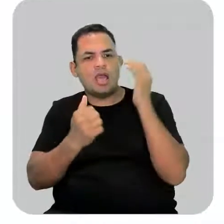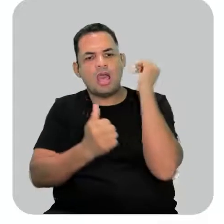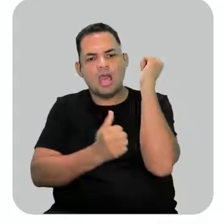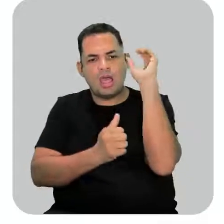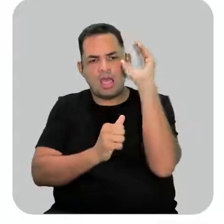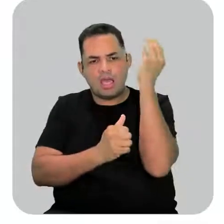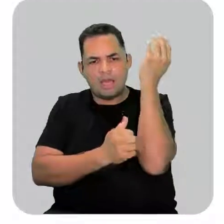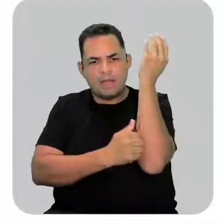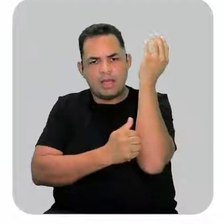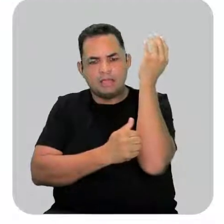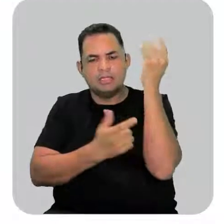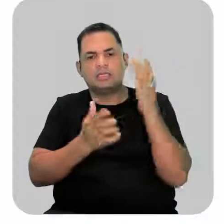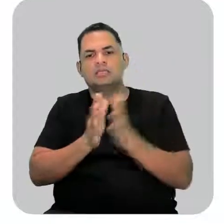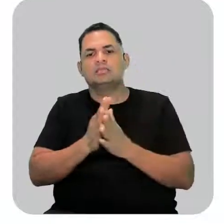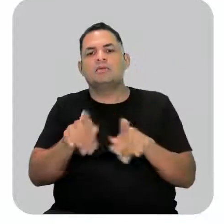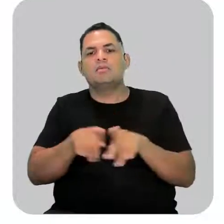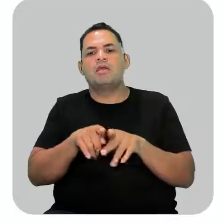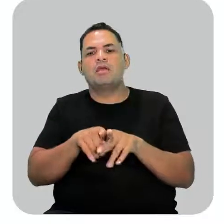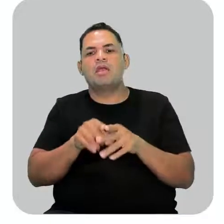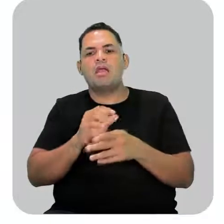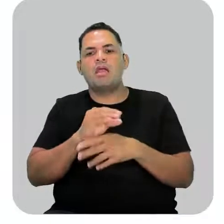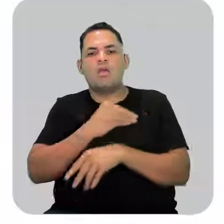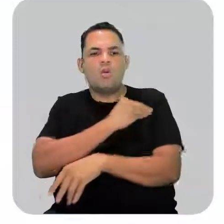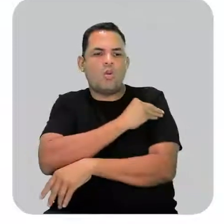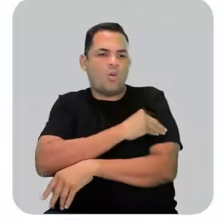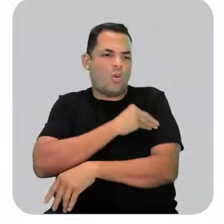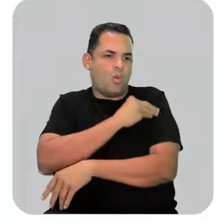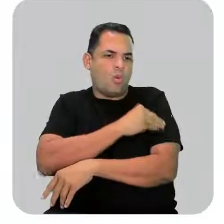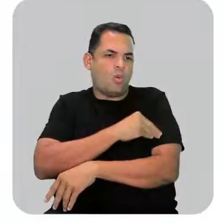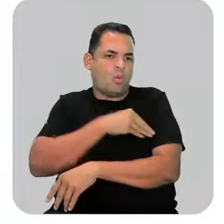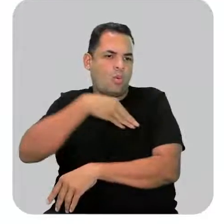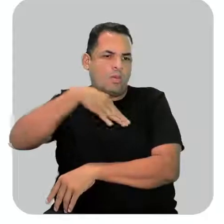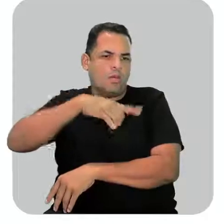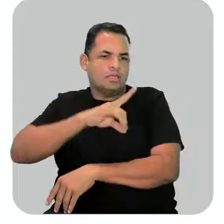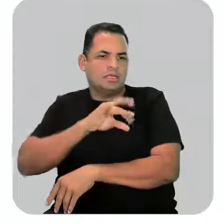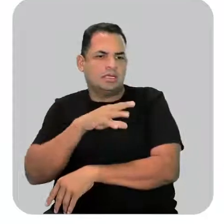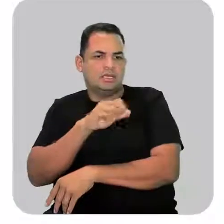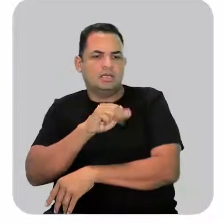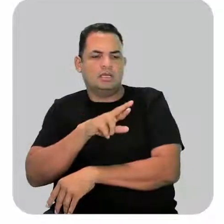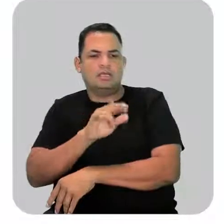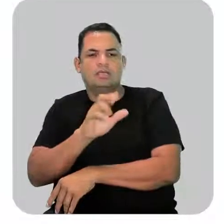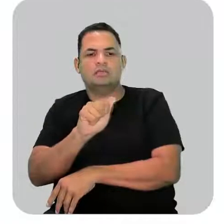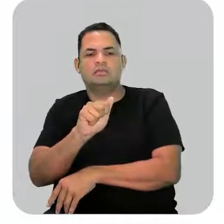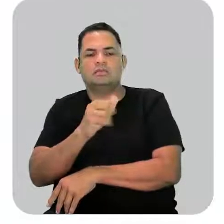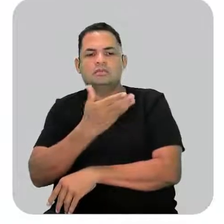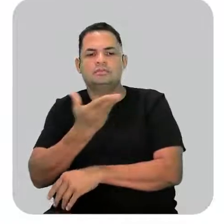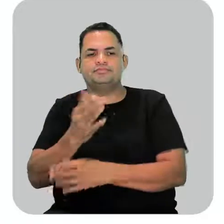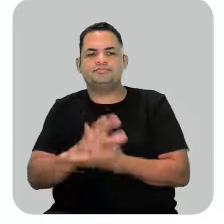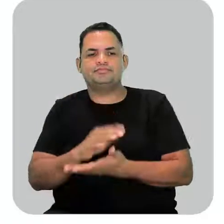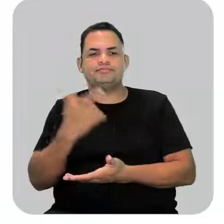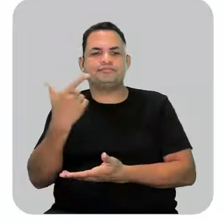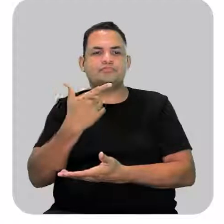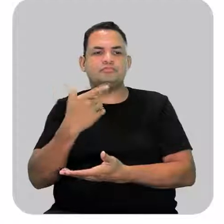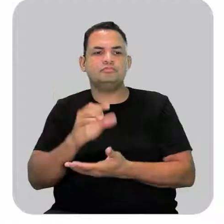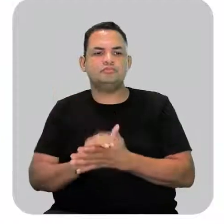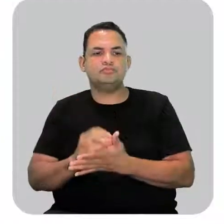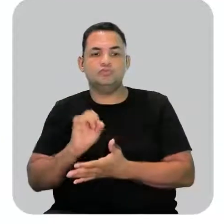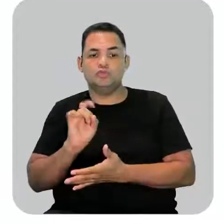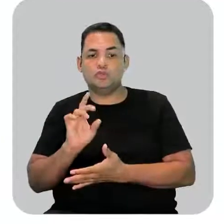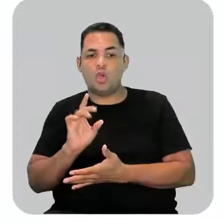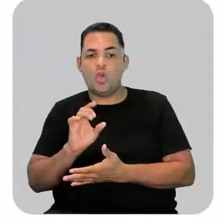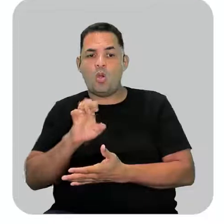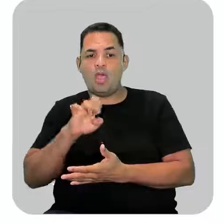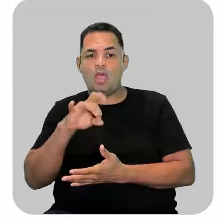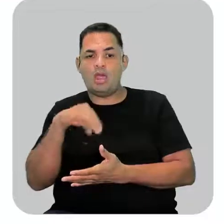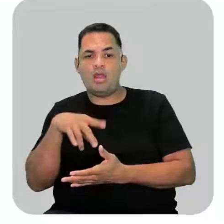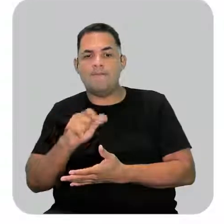sim conhecido como o álcool da madeira. Então essa afirmativa aqui, ó, ela é verdadeira. 2.